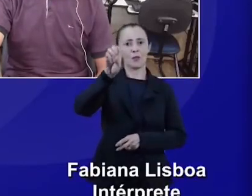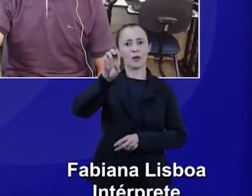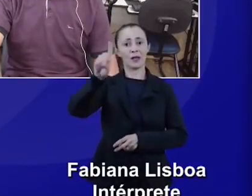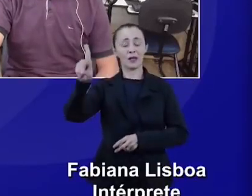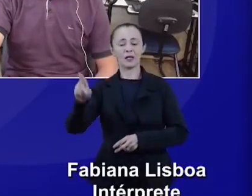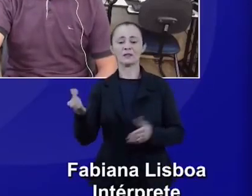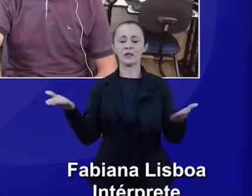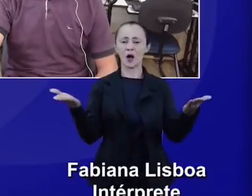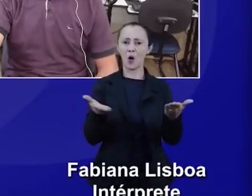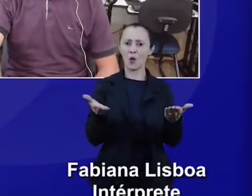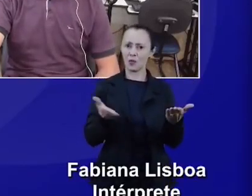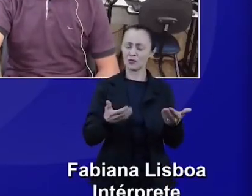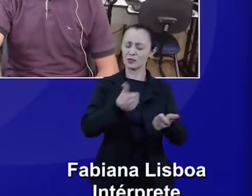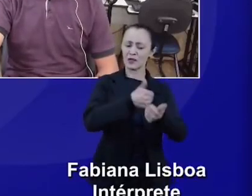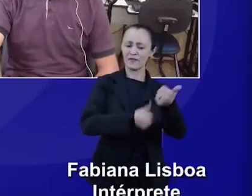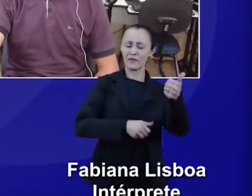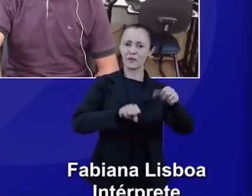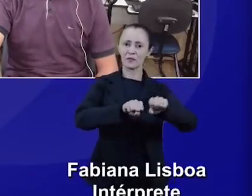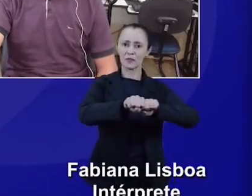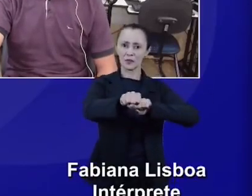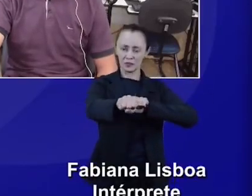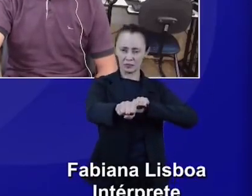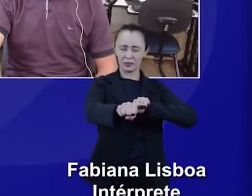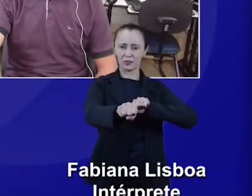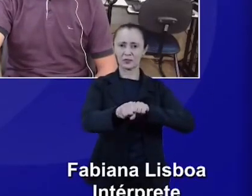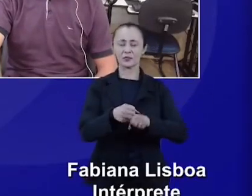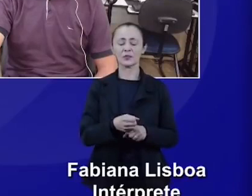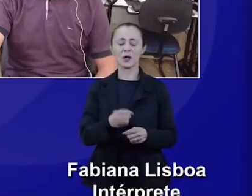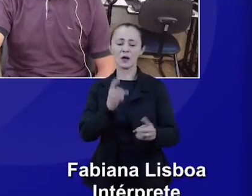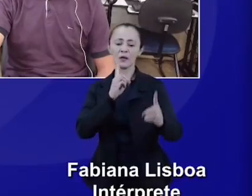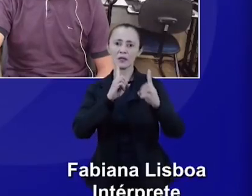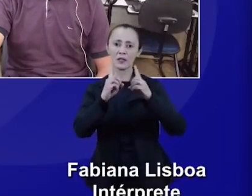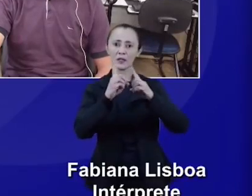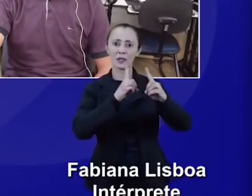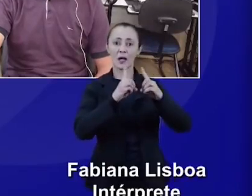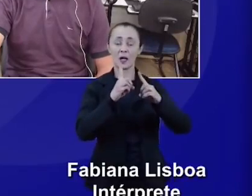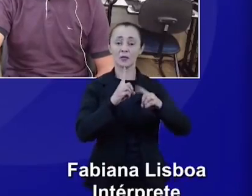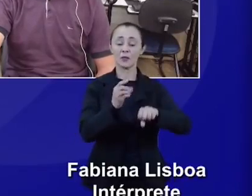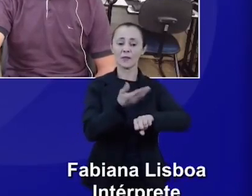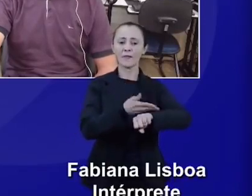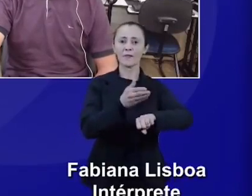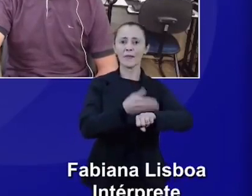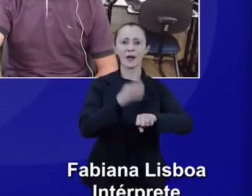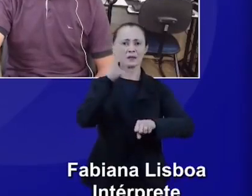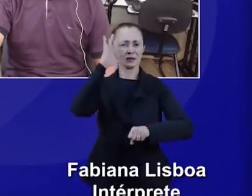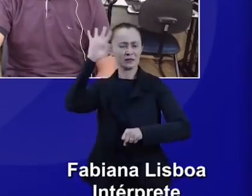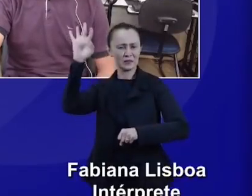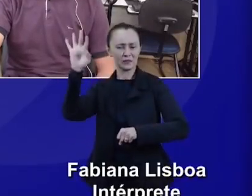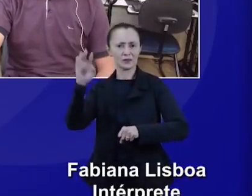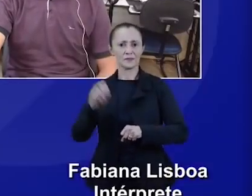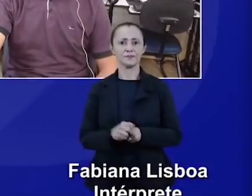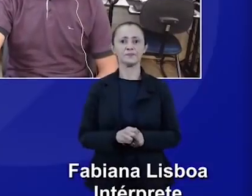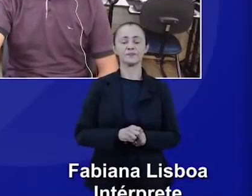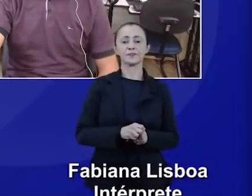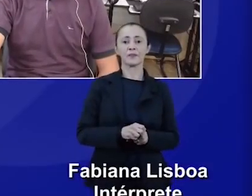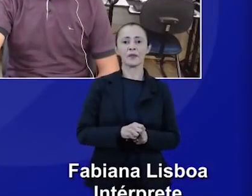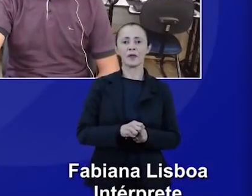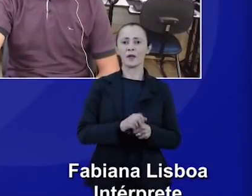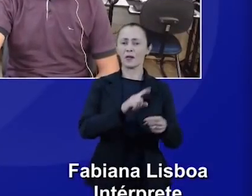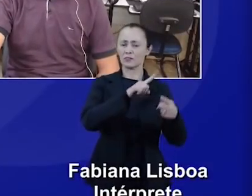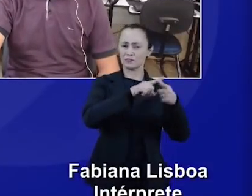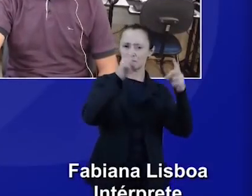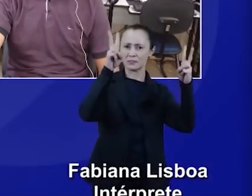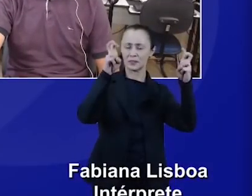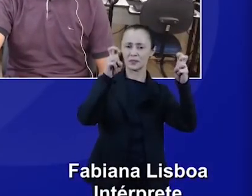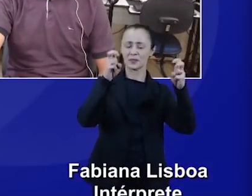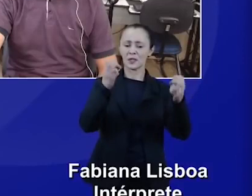Hoje, nossas reflexões pedagógicas online, diálogos entre a teoria e a prática, têm o seguinte tema: os princípios pedagógicos da educação